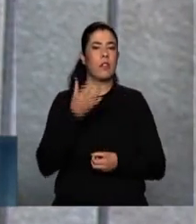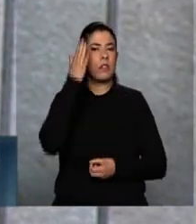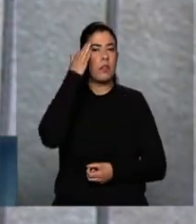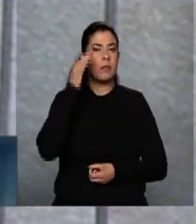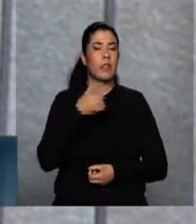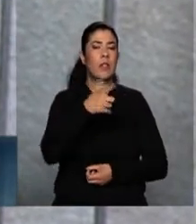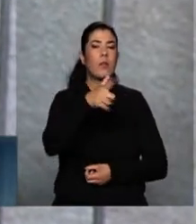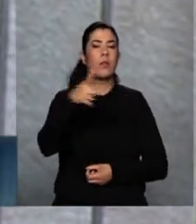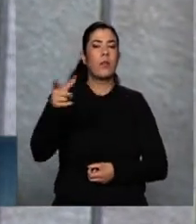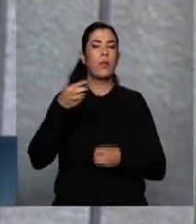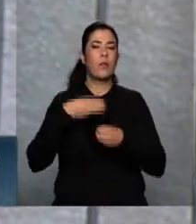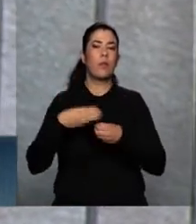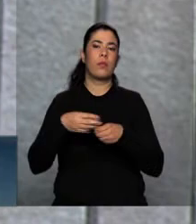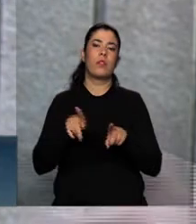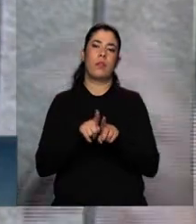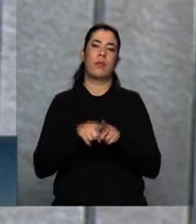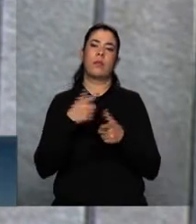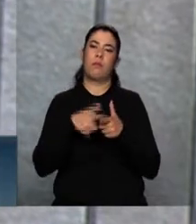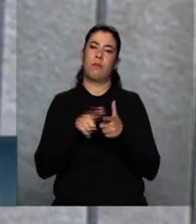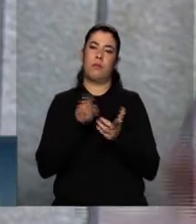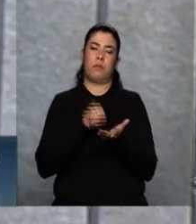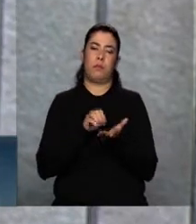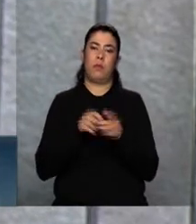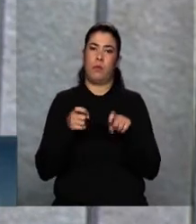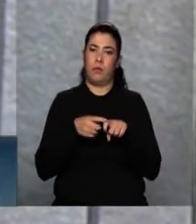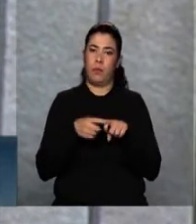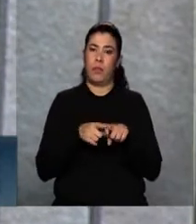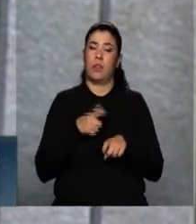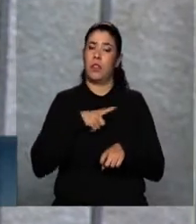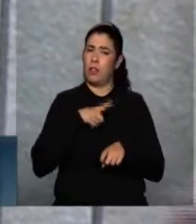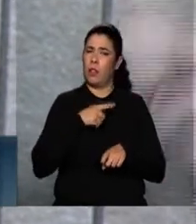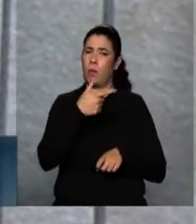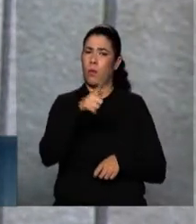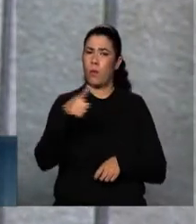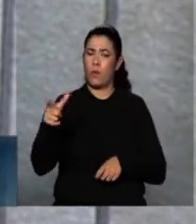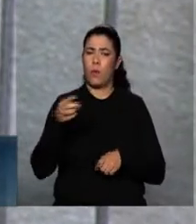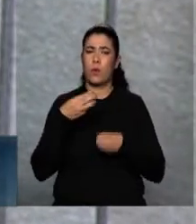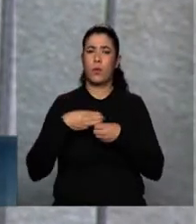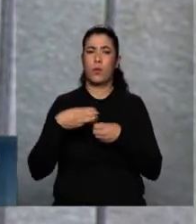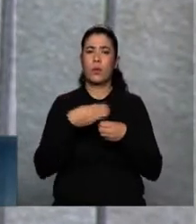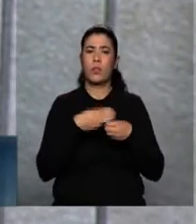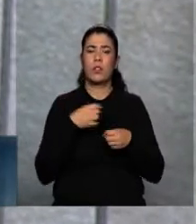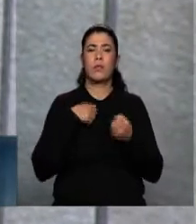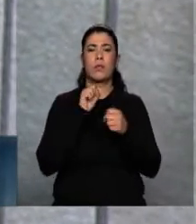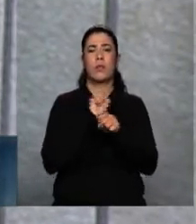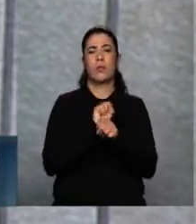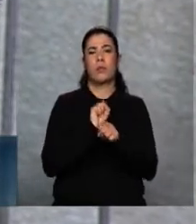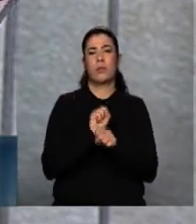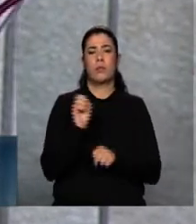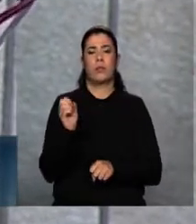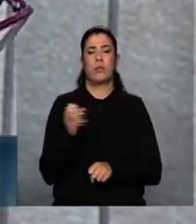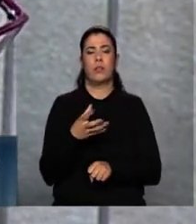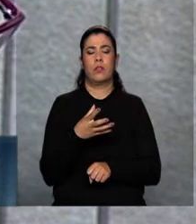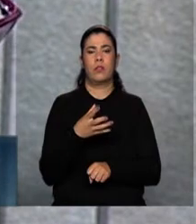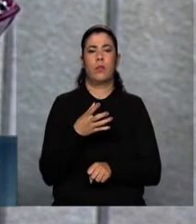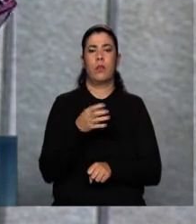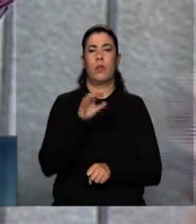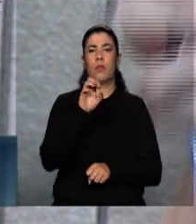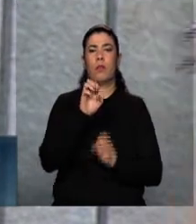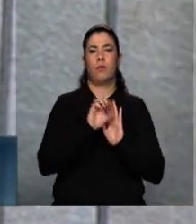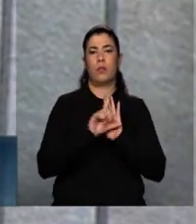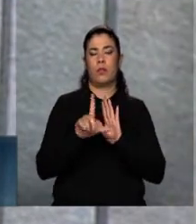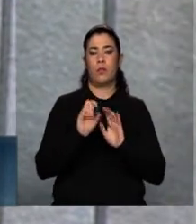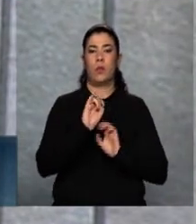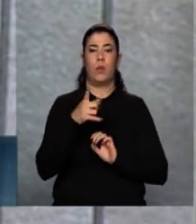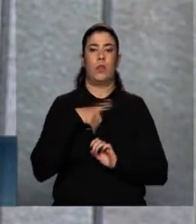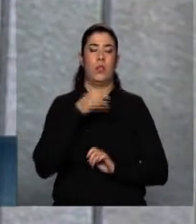mais municípios com carência de médicos. Então, eu queria saber se há mais municípios, por exemplo, na fila de espera para mais editais. Ou, por exemplo,